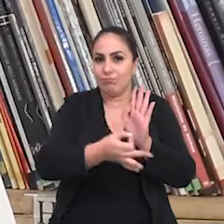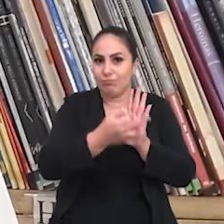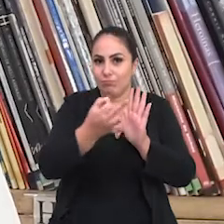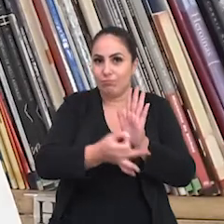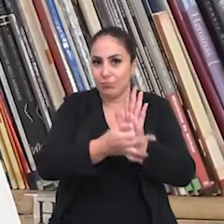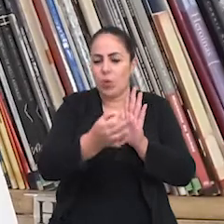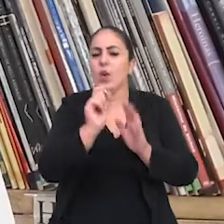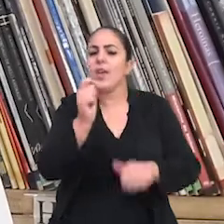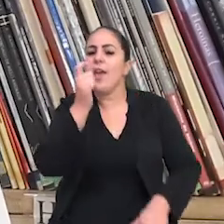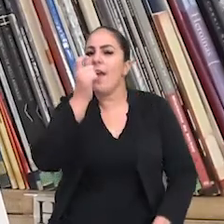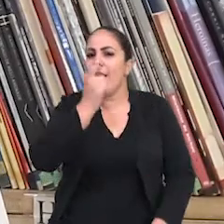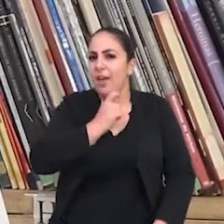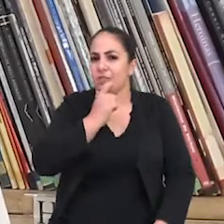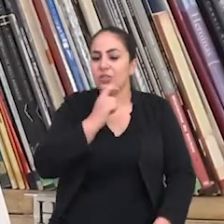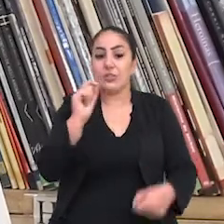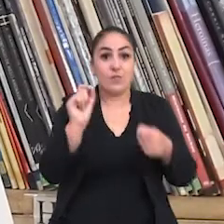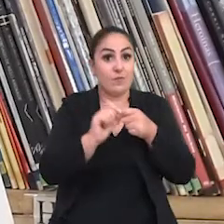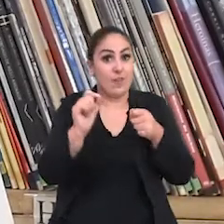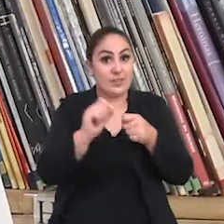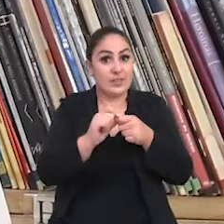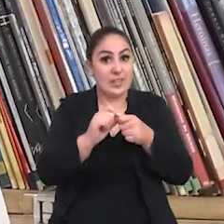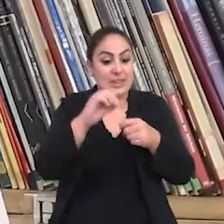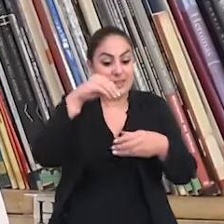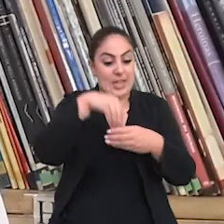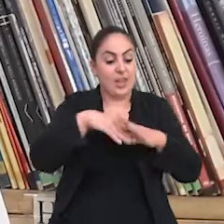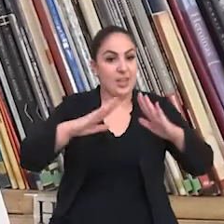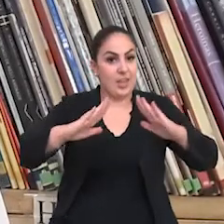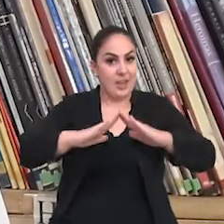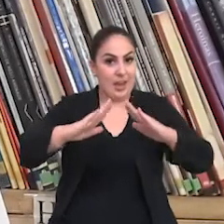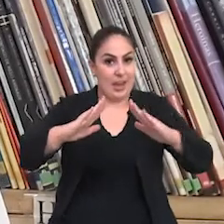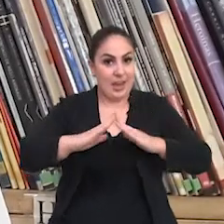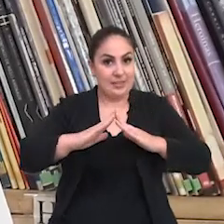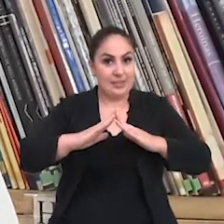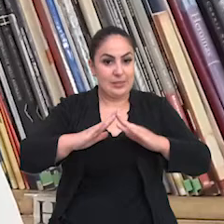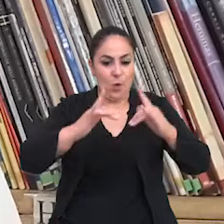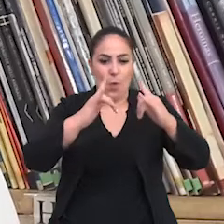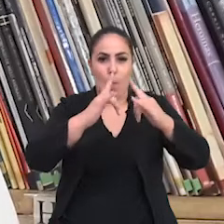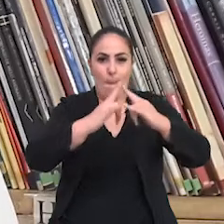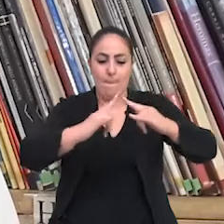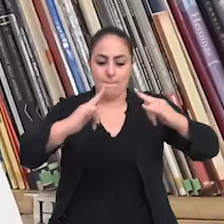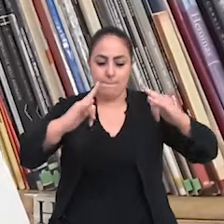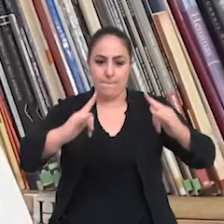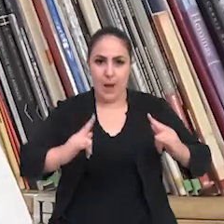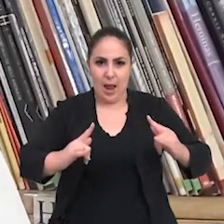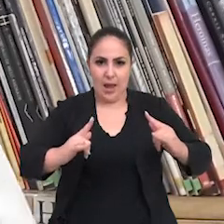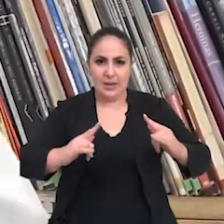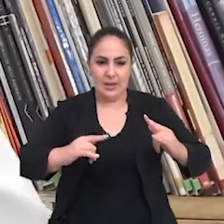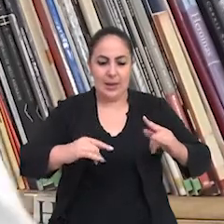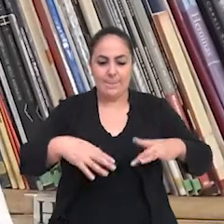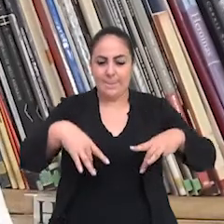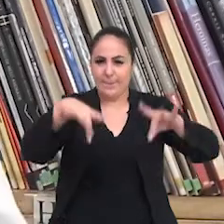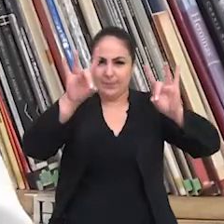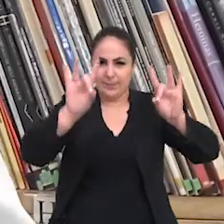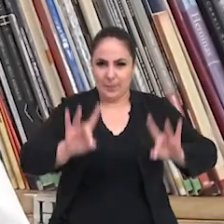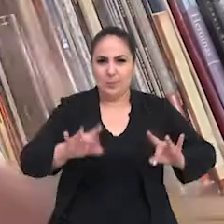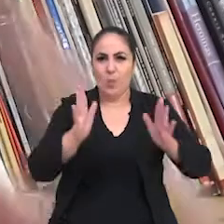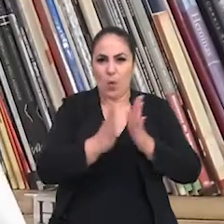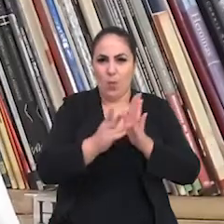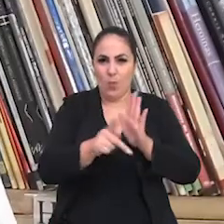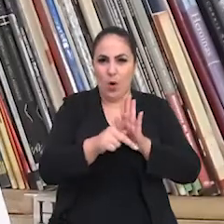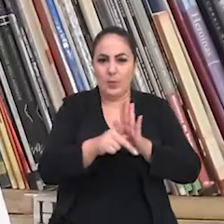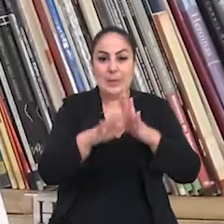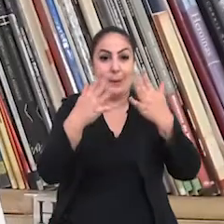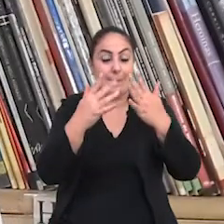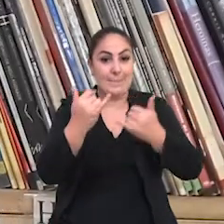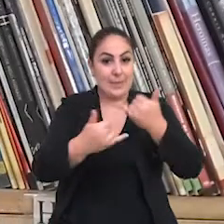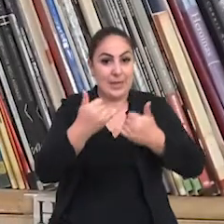sugerimos o que acham de fazer dentro de casa uma barraca de lençóis, de panos, aquelas